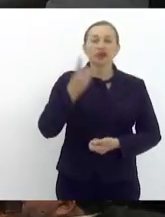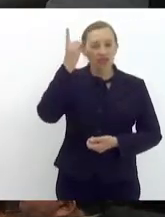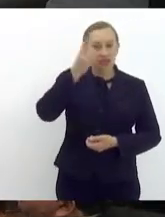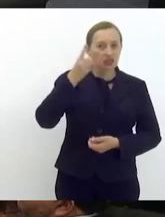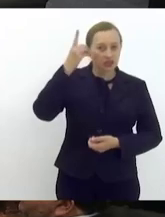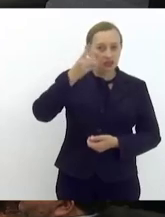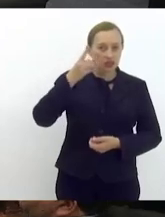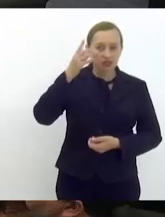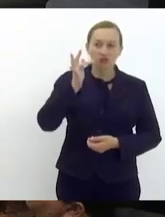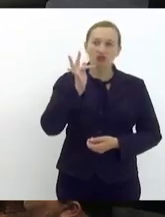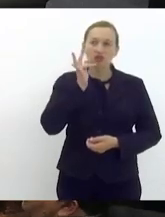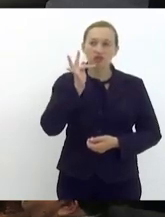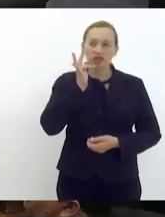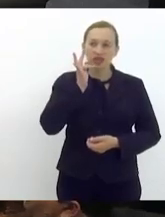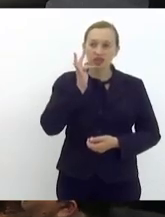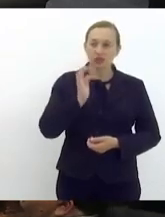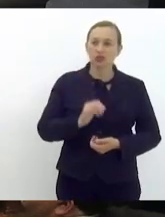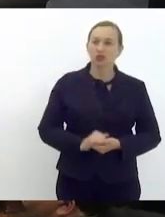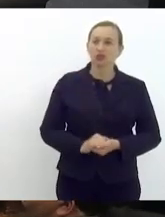Deputado Jorge Felipe Neto.